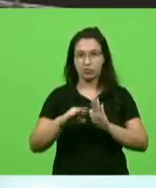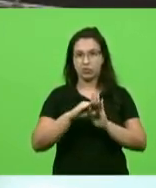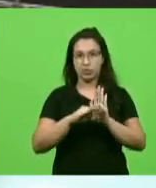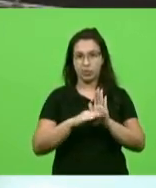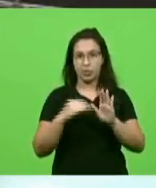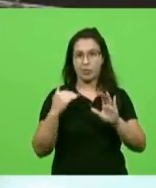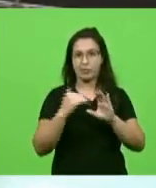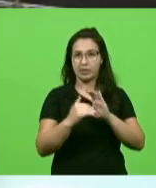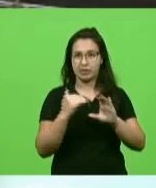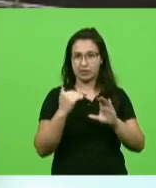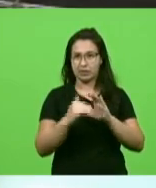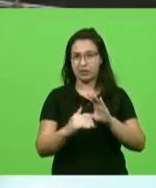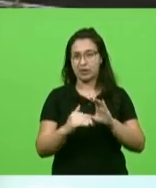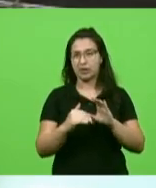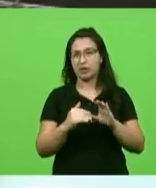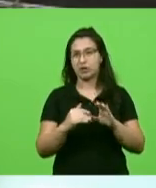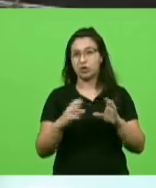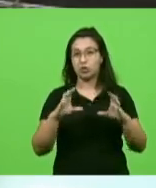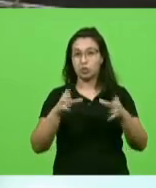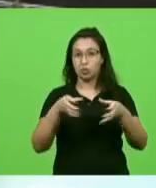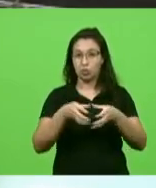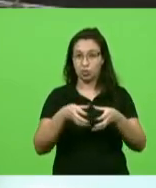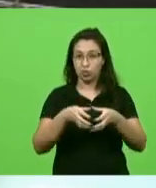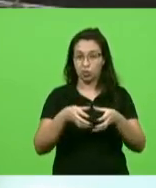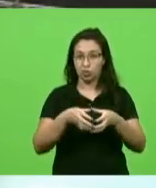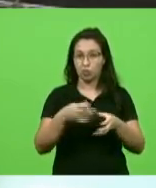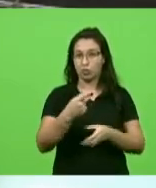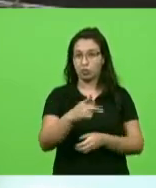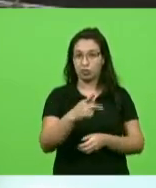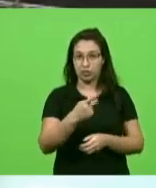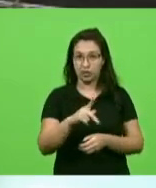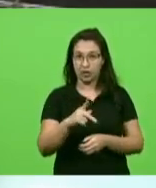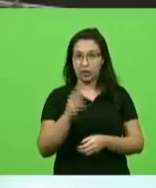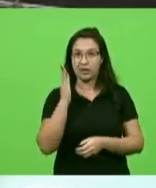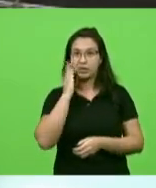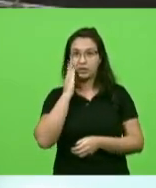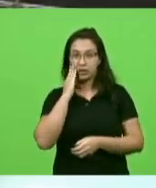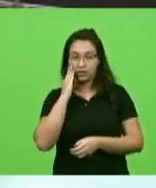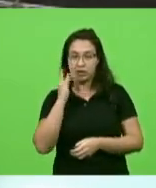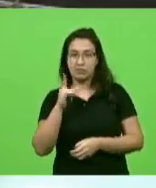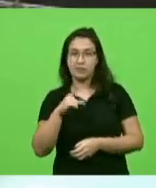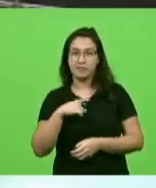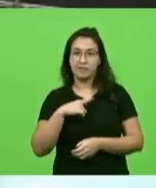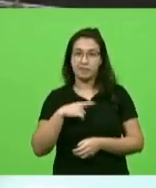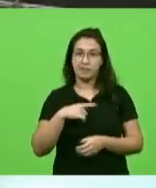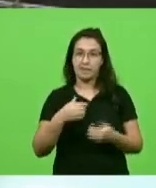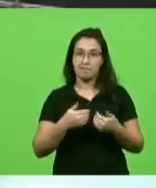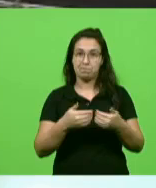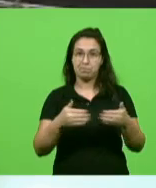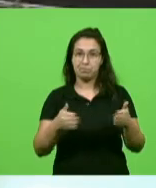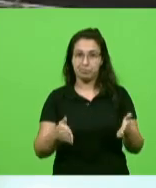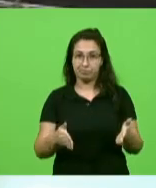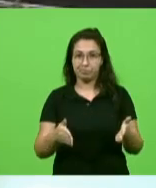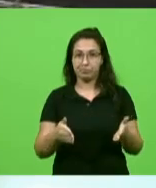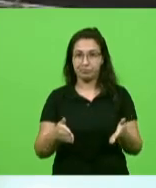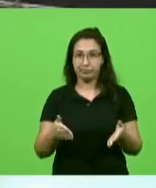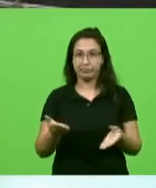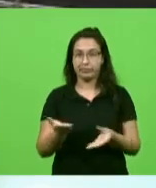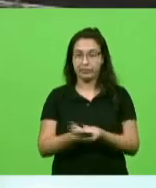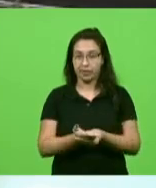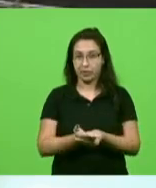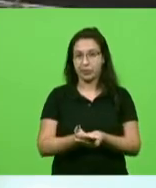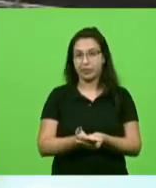existentes no mesmo grupo evidencia ter ciência de abertura de inquérito